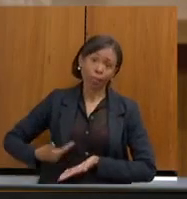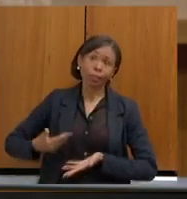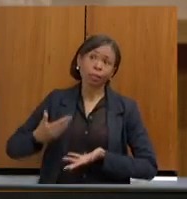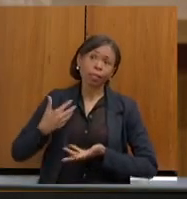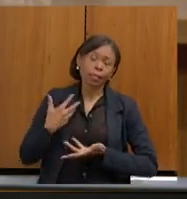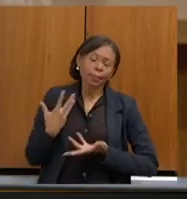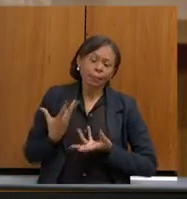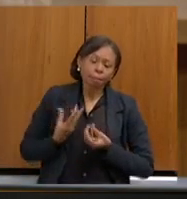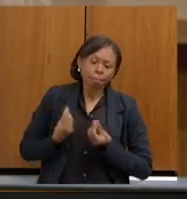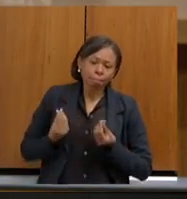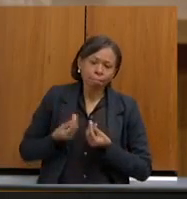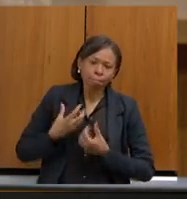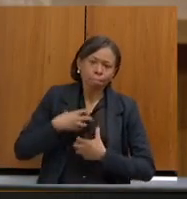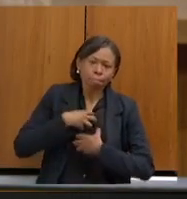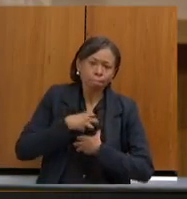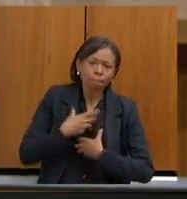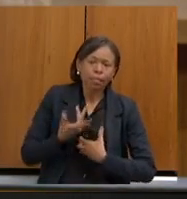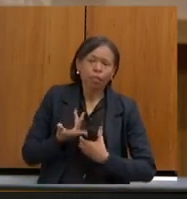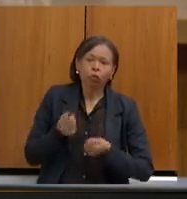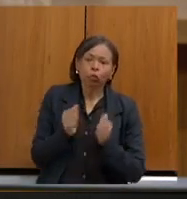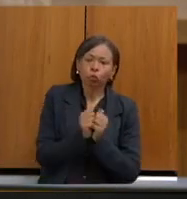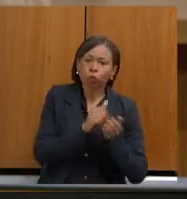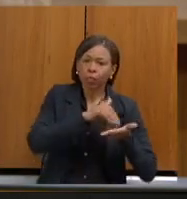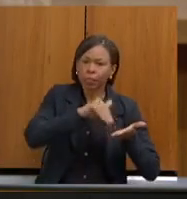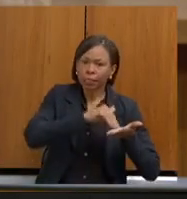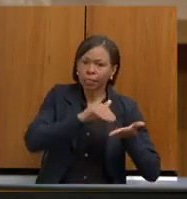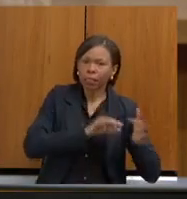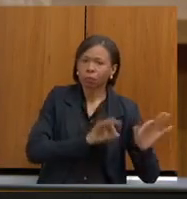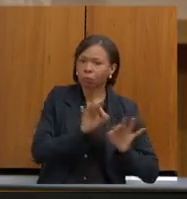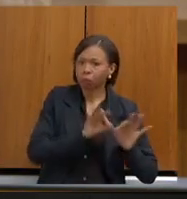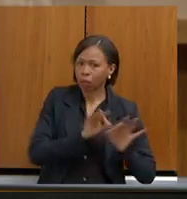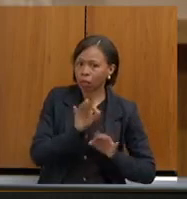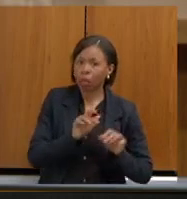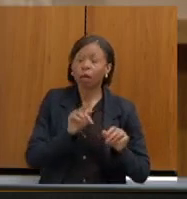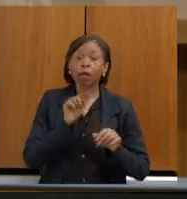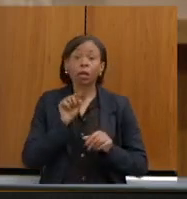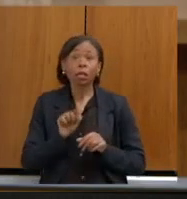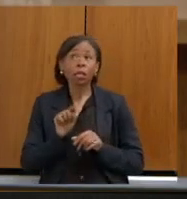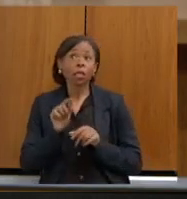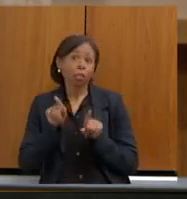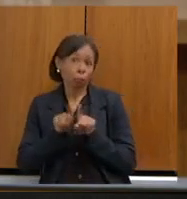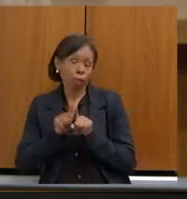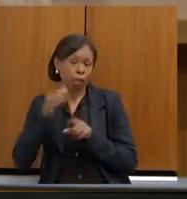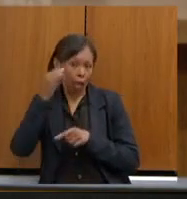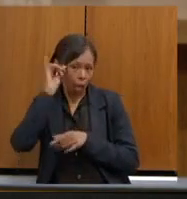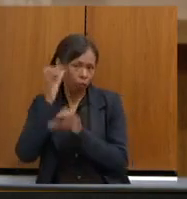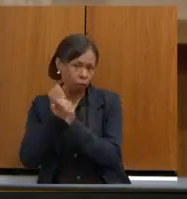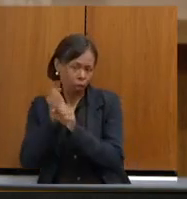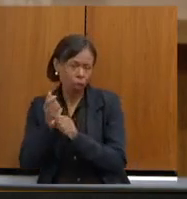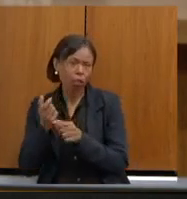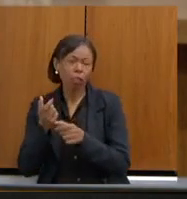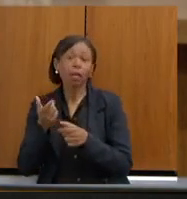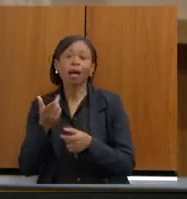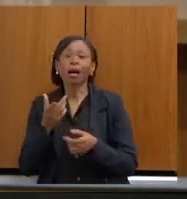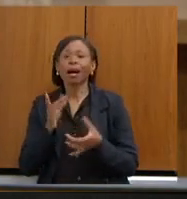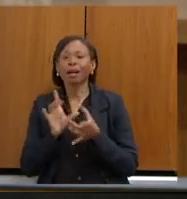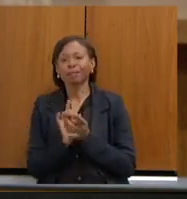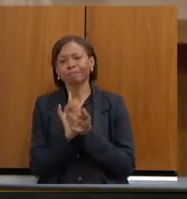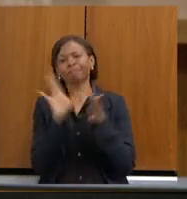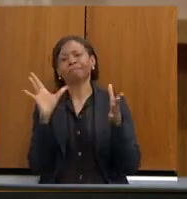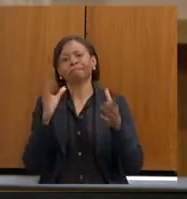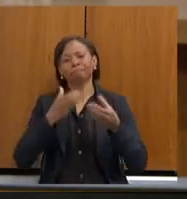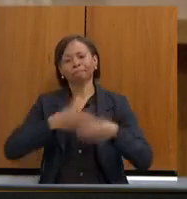sensibilizada a coffin junto à Seplag e Fazenda autorizou o concurso para mais 21